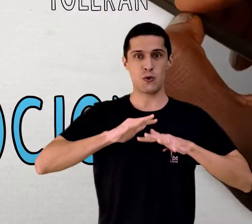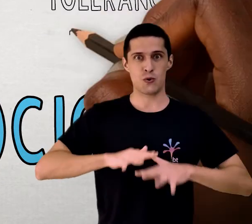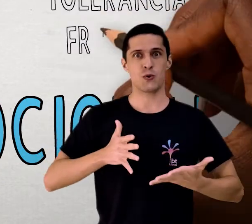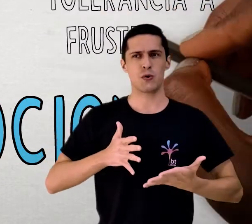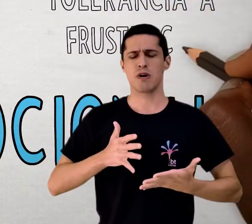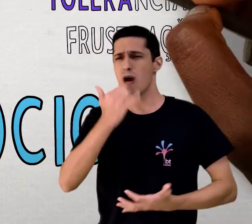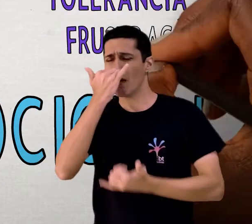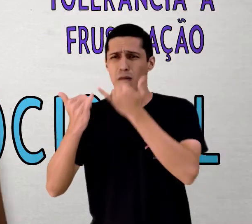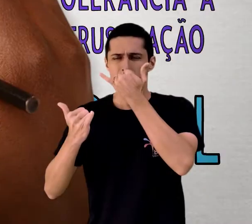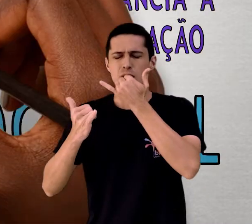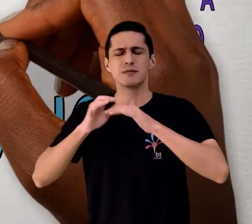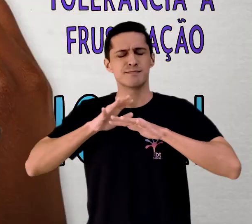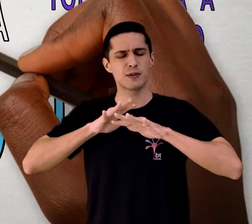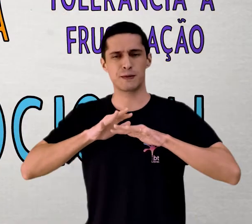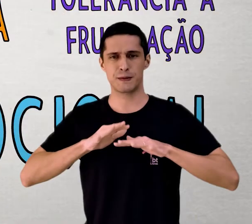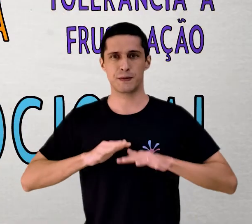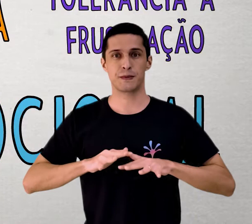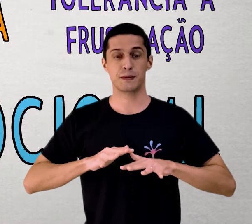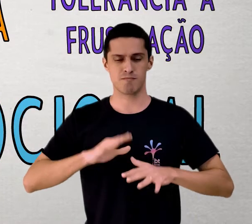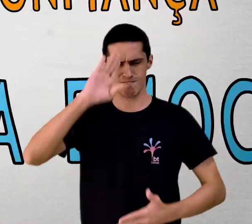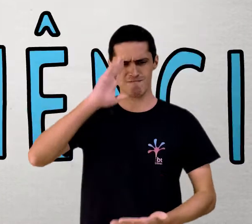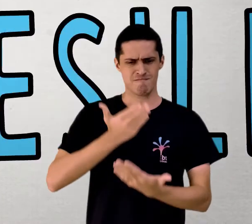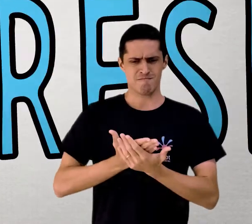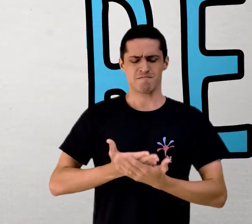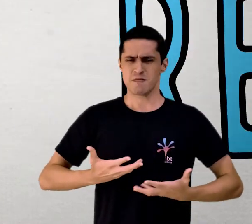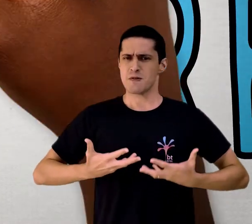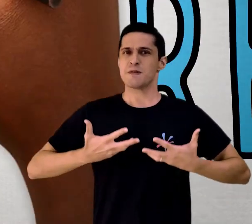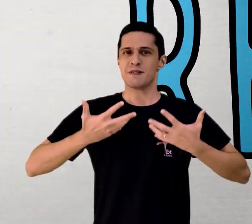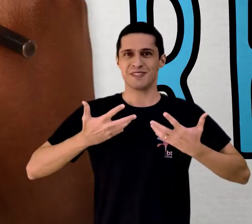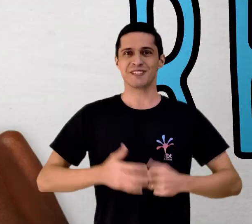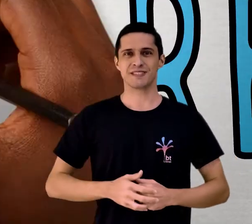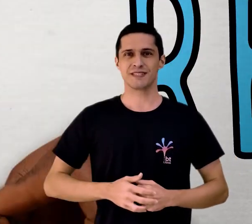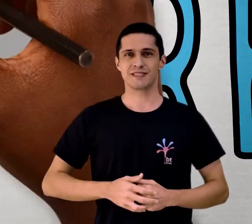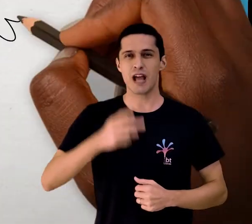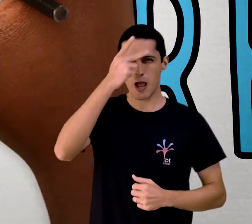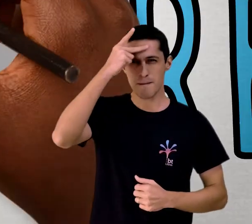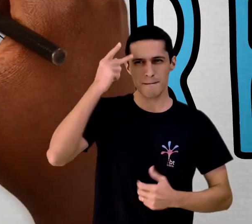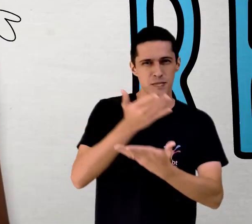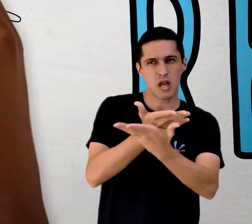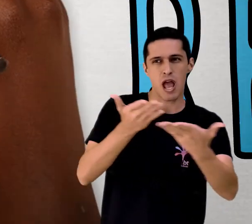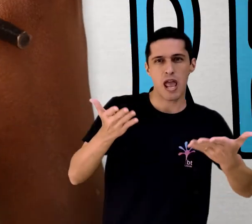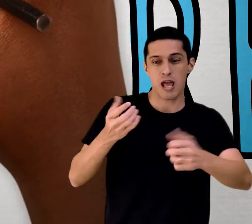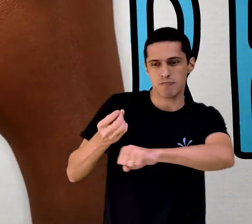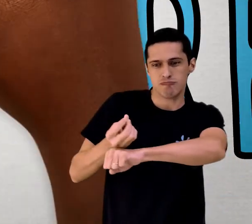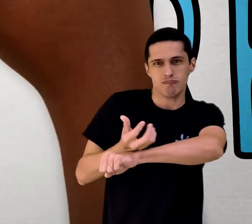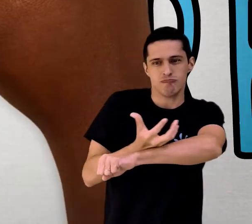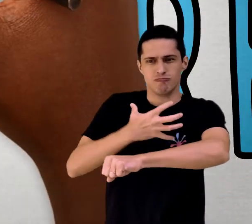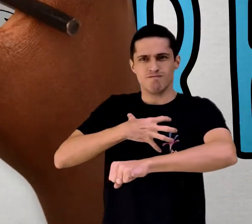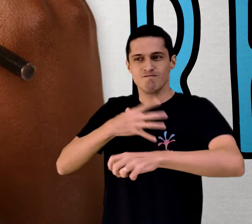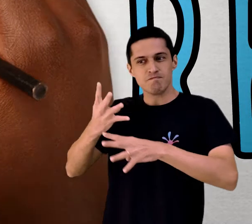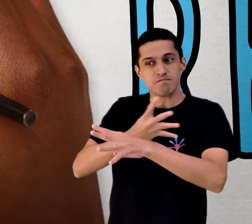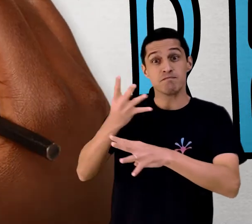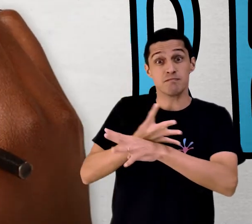tolerância à frustração e autoconfiança. Pessoas mais resilientes emocionalmente apresentam maior controle